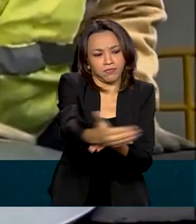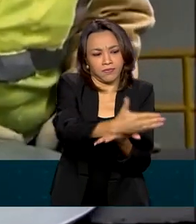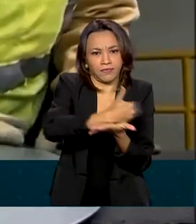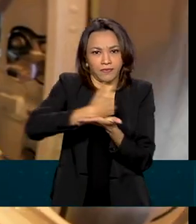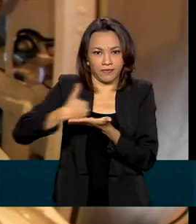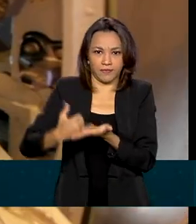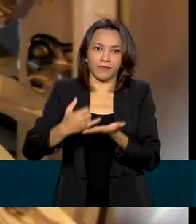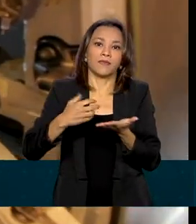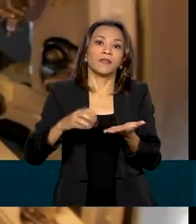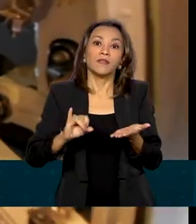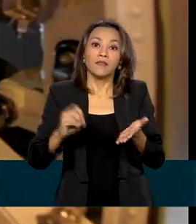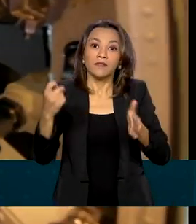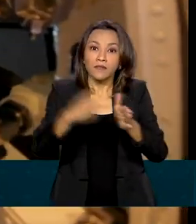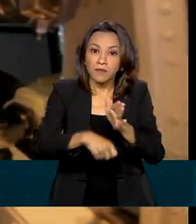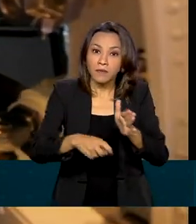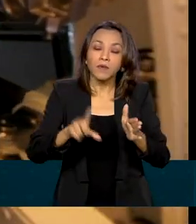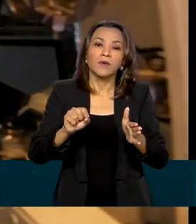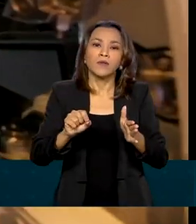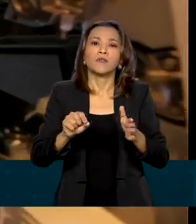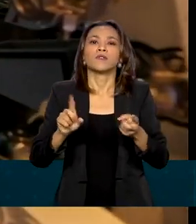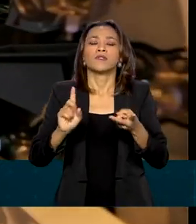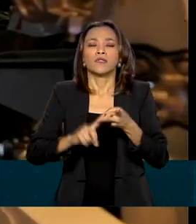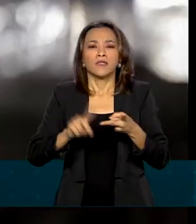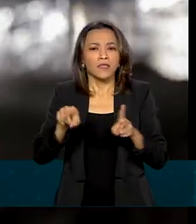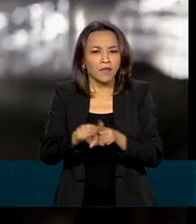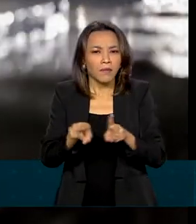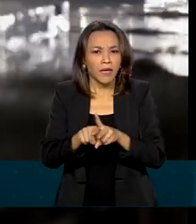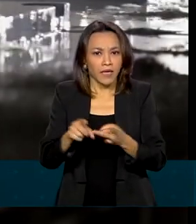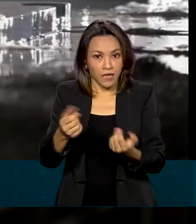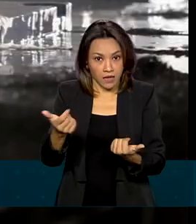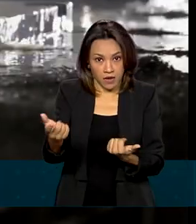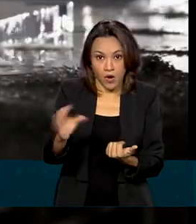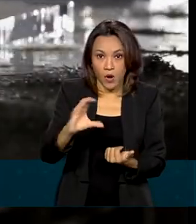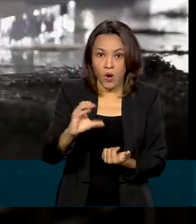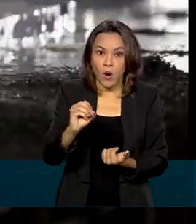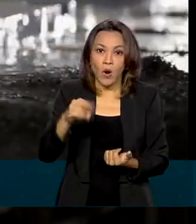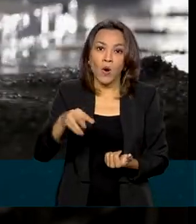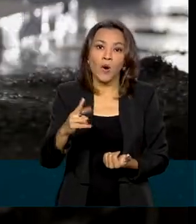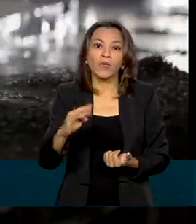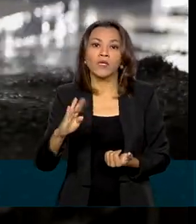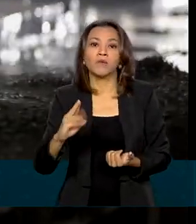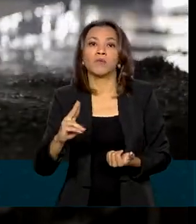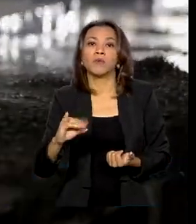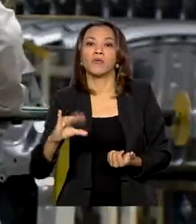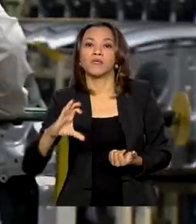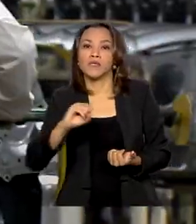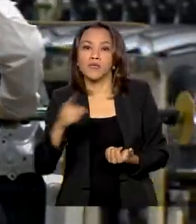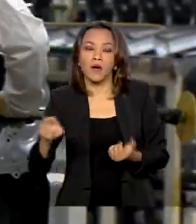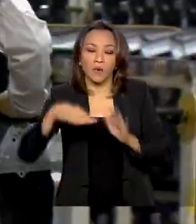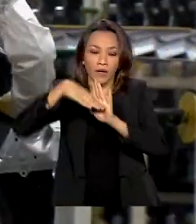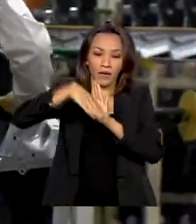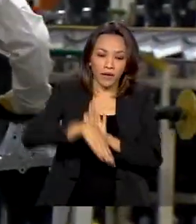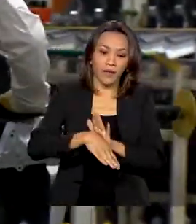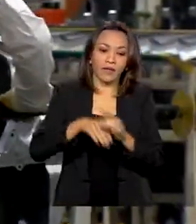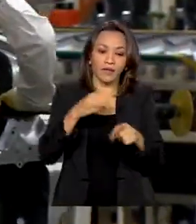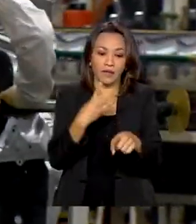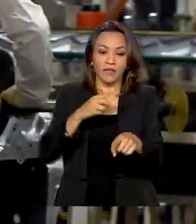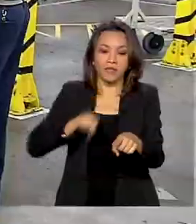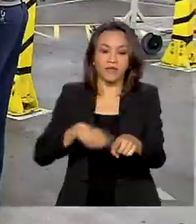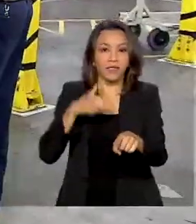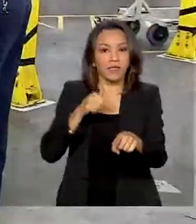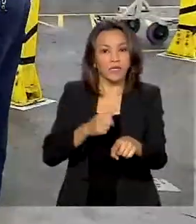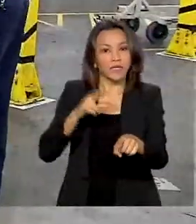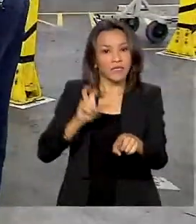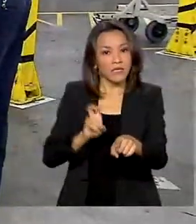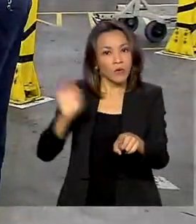receitas federais, incluindo impostos e contribuições, com queda nominal de 3,75%,